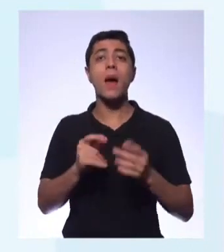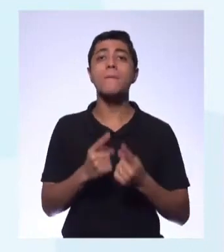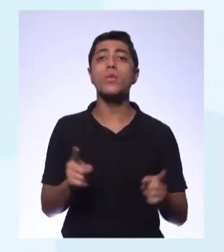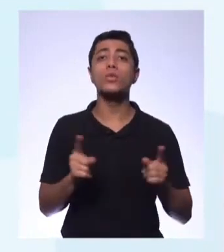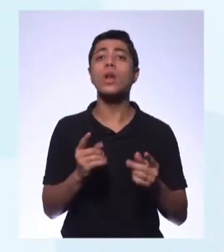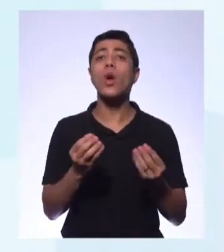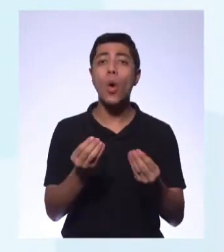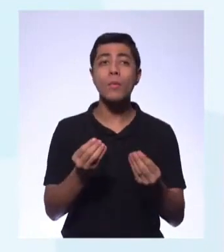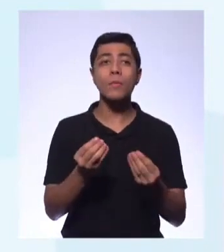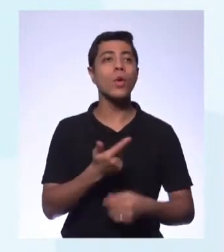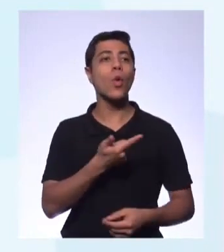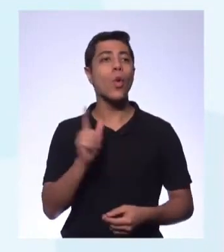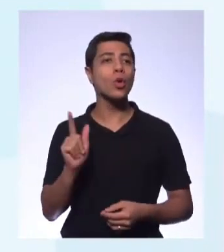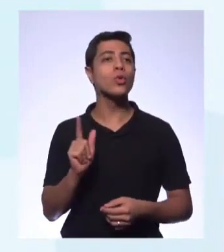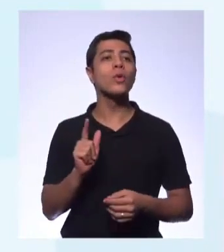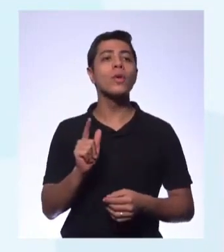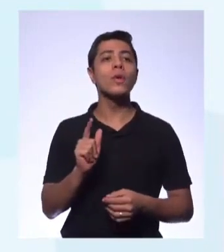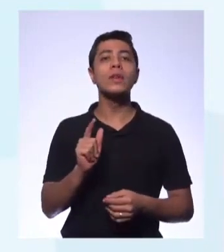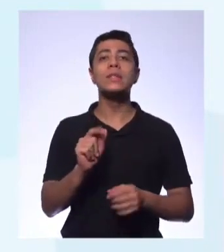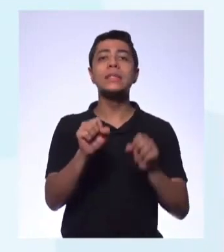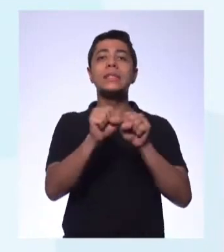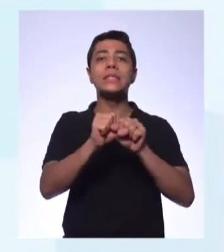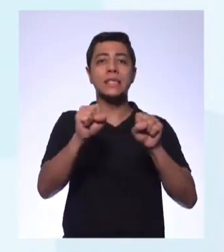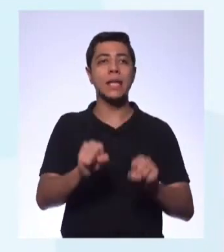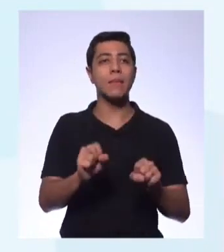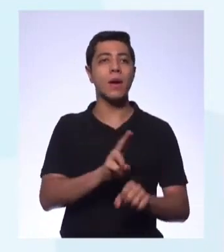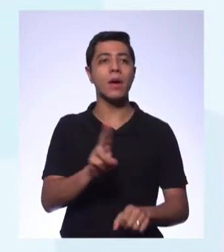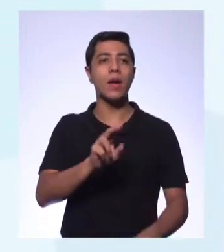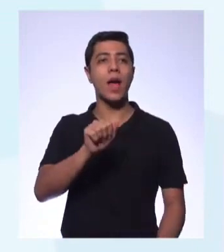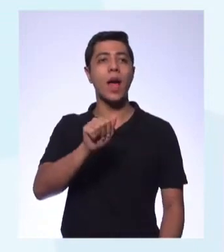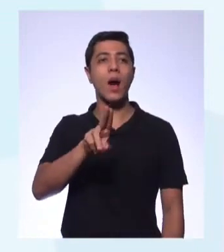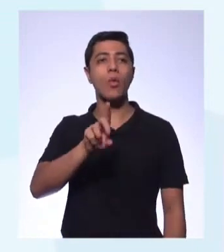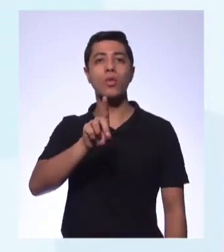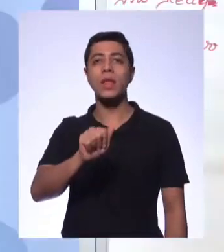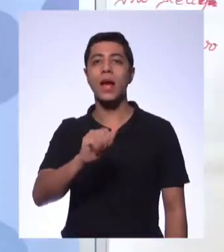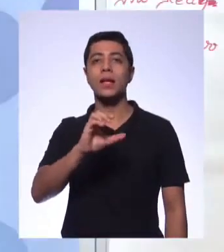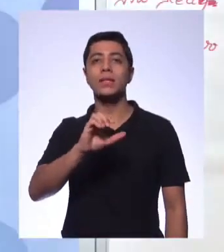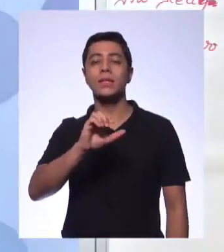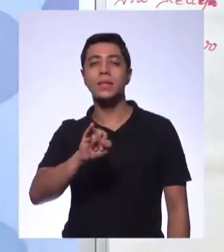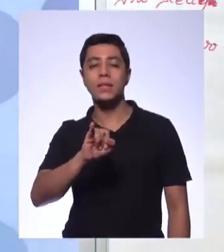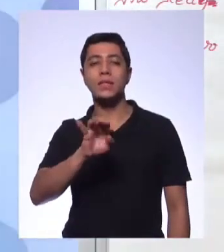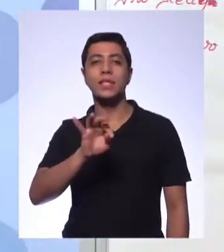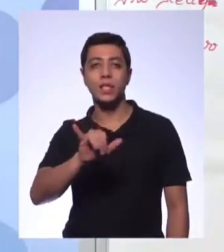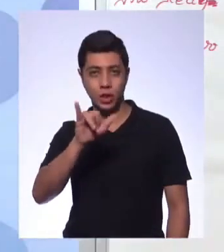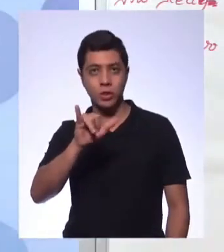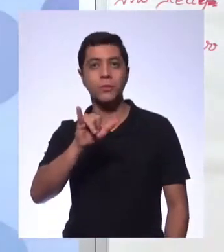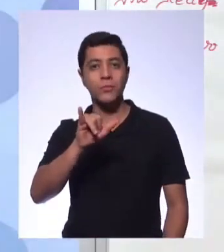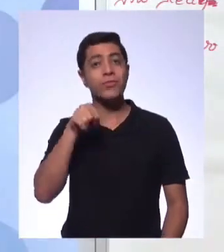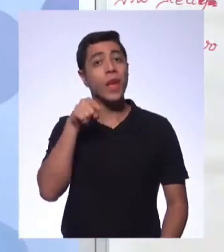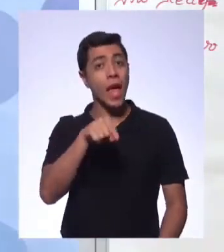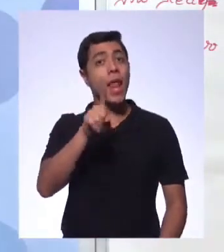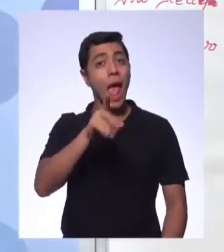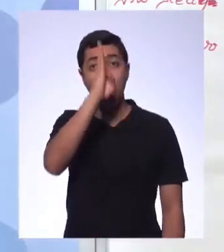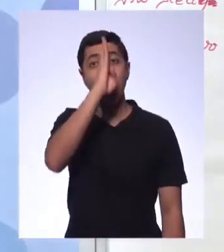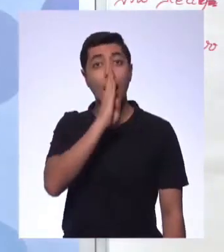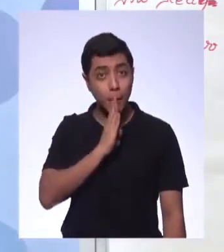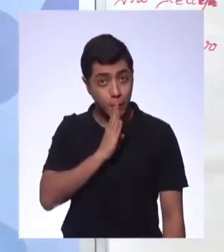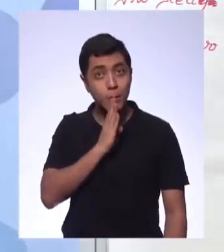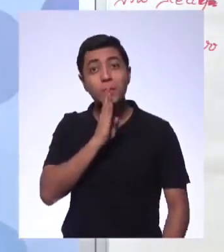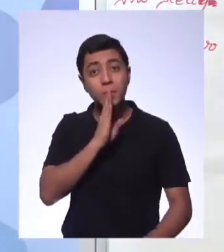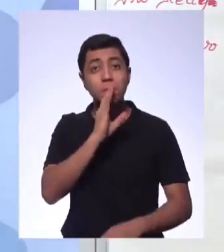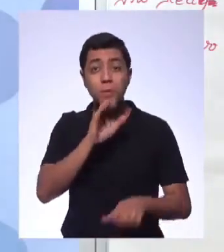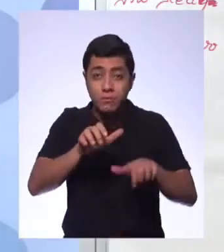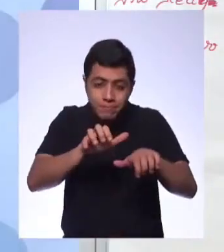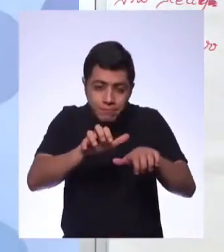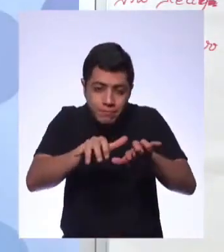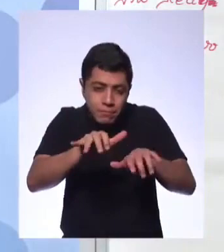de edição de música gratuito, tá? Então tem aí todo um tutorial de como você pode estar usando justamente para criar essa música a